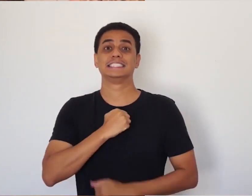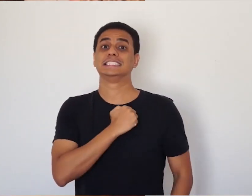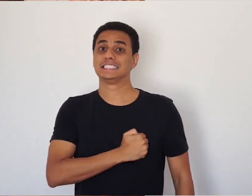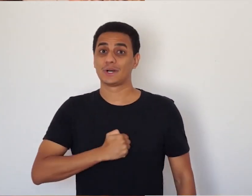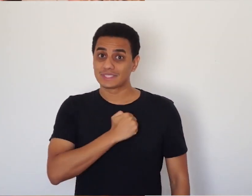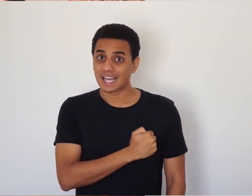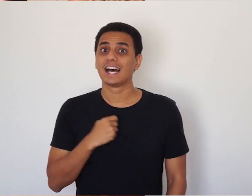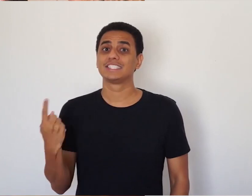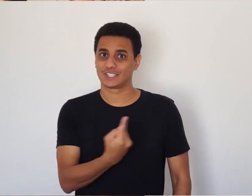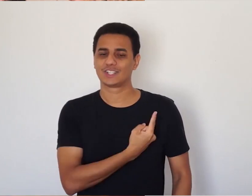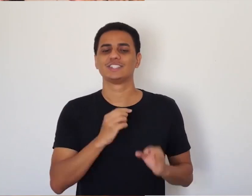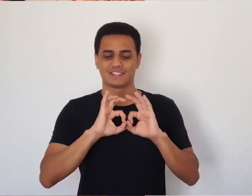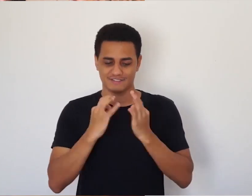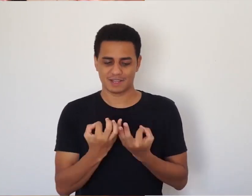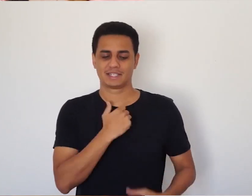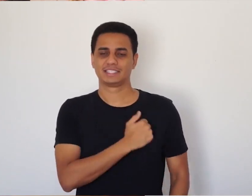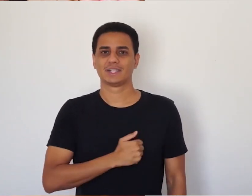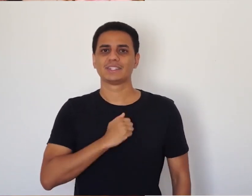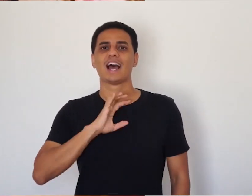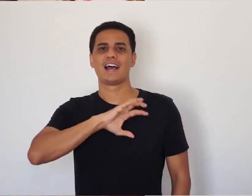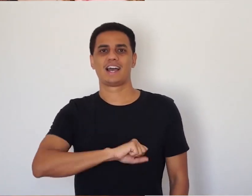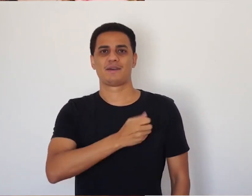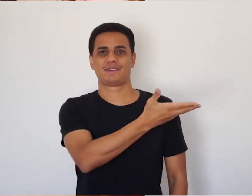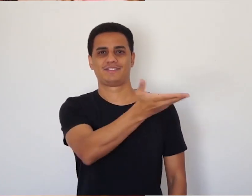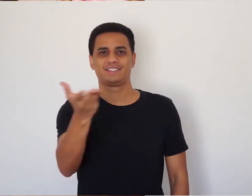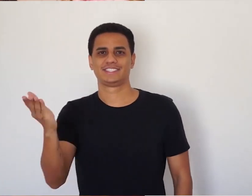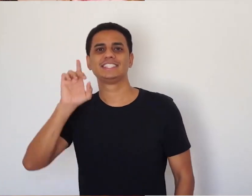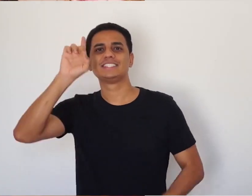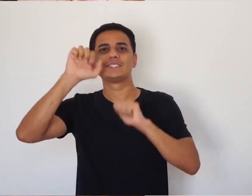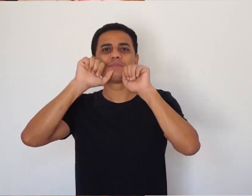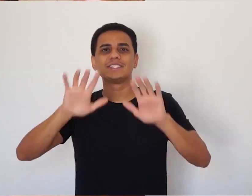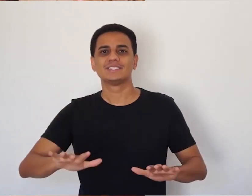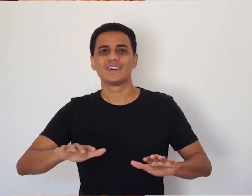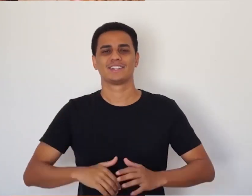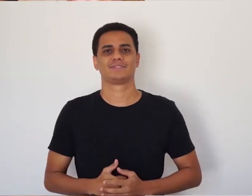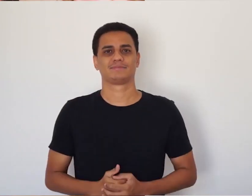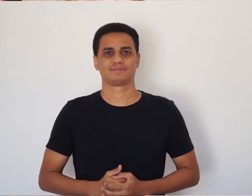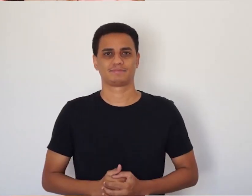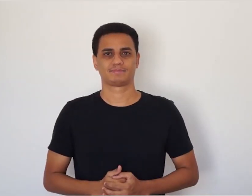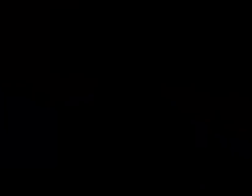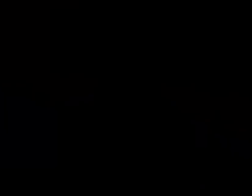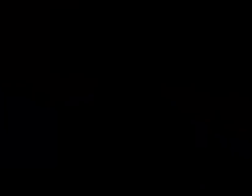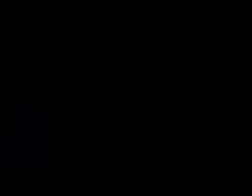um abraço, com muita saudade, todos nós, nossa família, amamos vocês. Tchau. Deus abençoe.